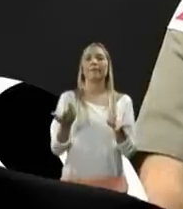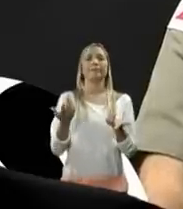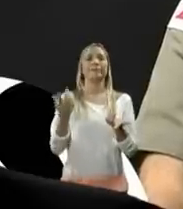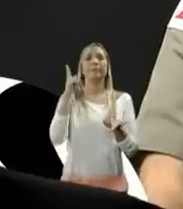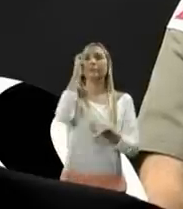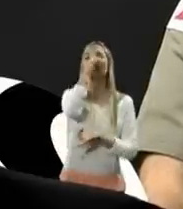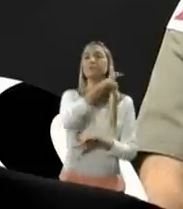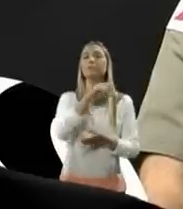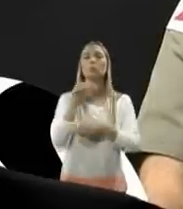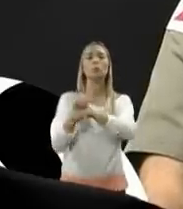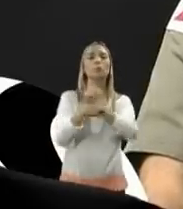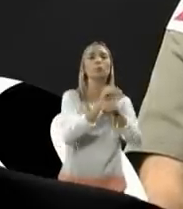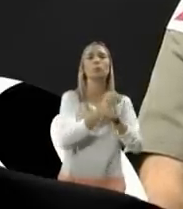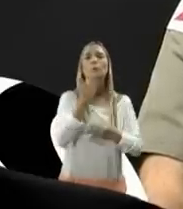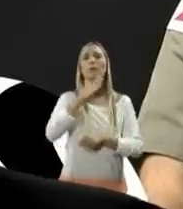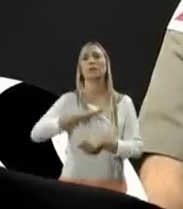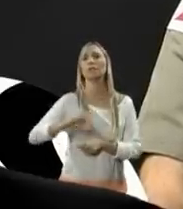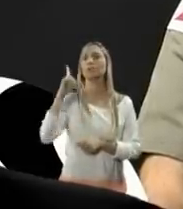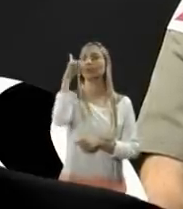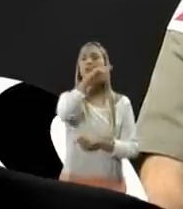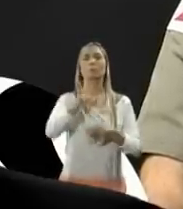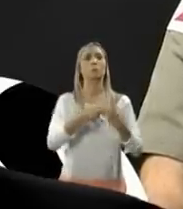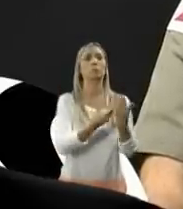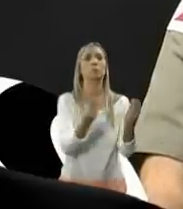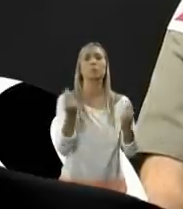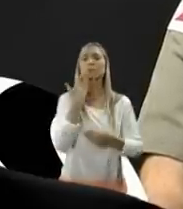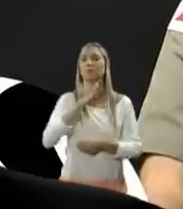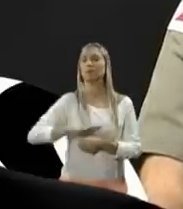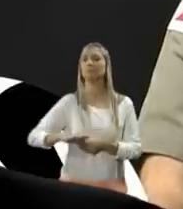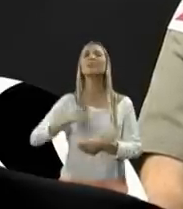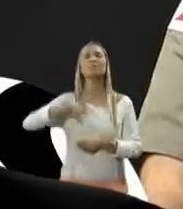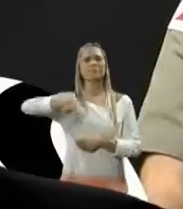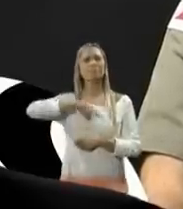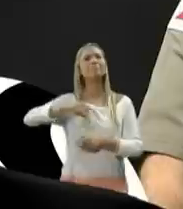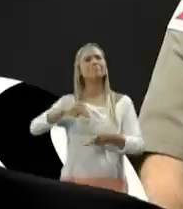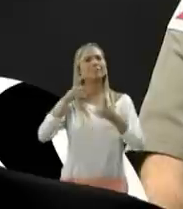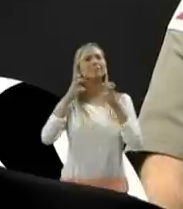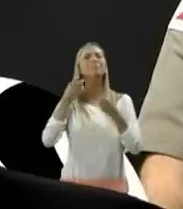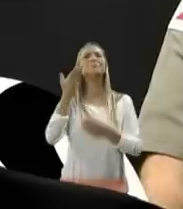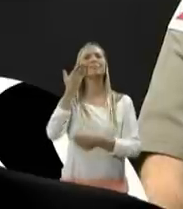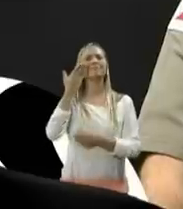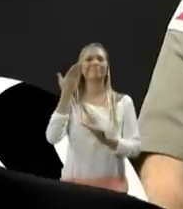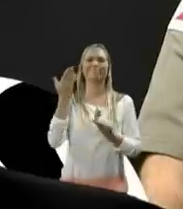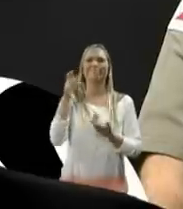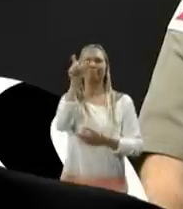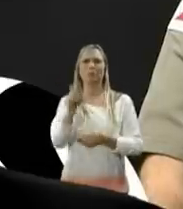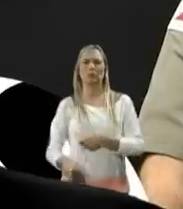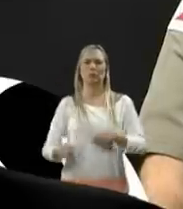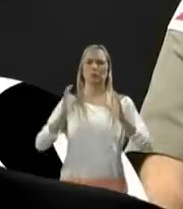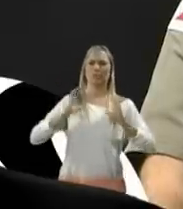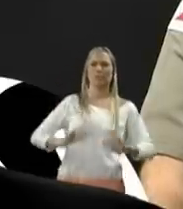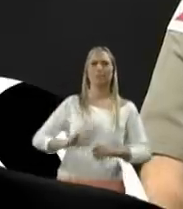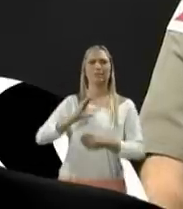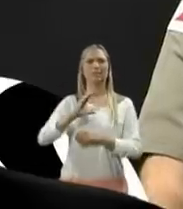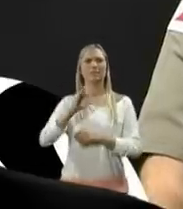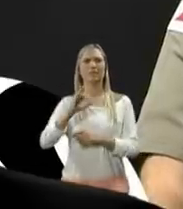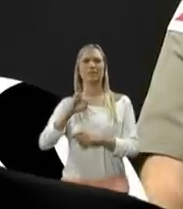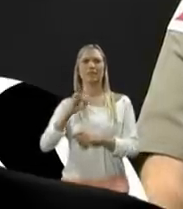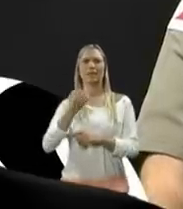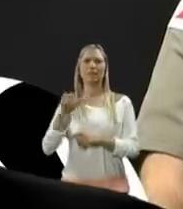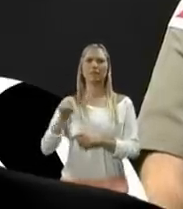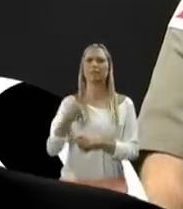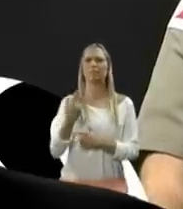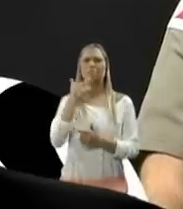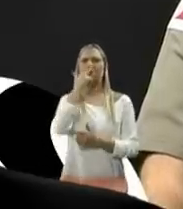também. E aí a gente percebe na sociedade cidadãos cada vez mais sem limites, né, sem saber se inteirar